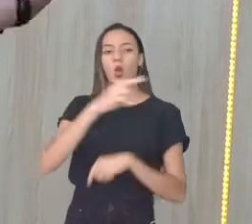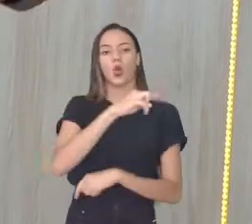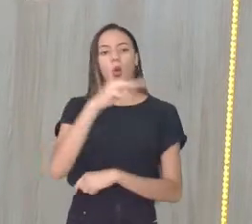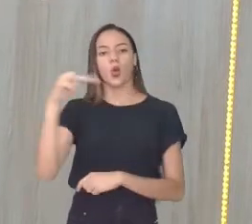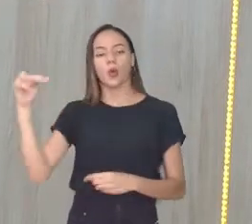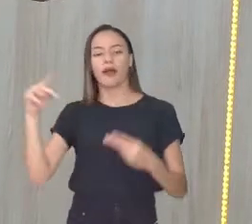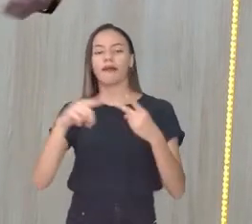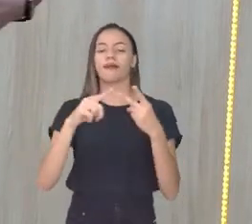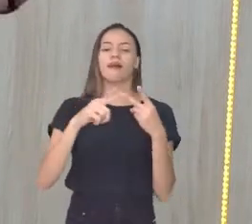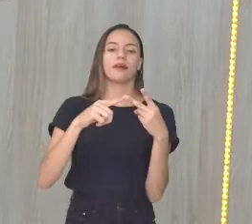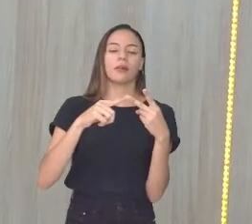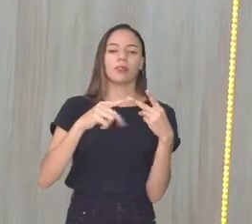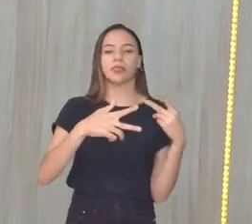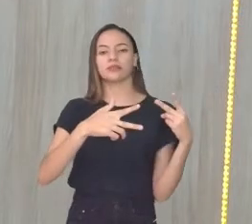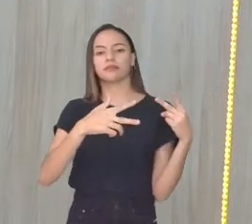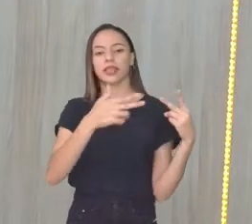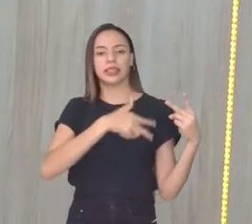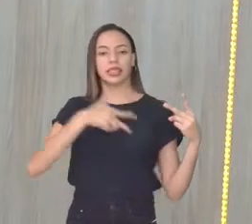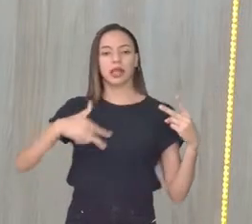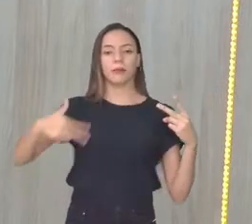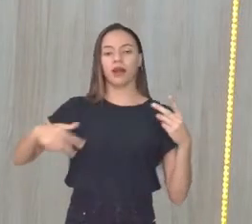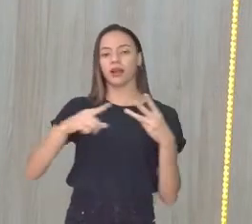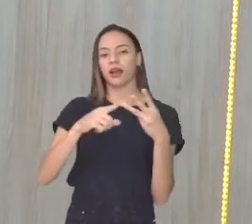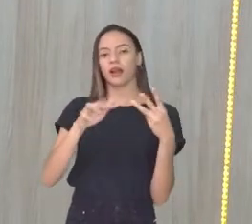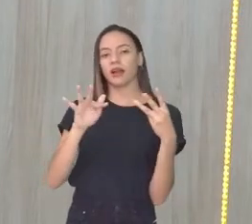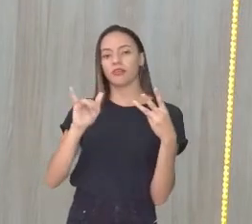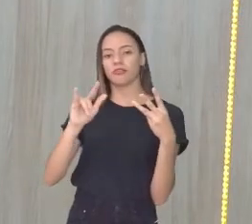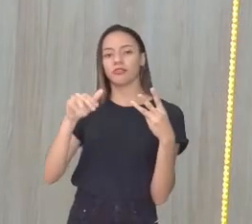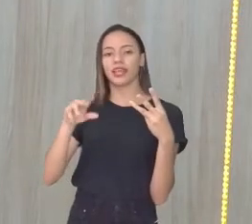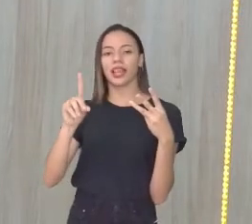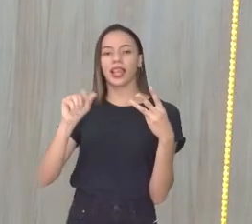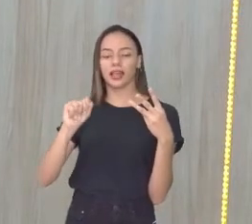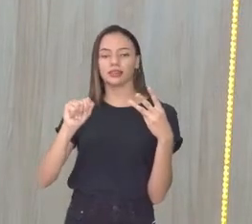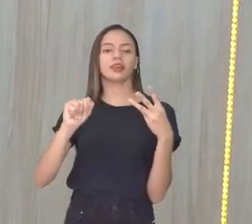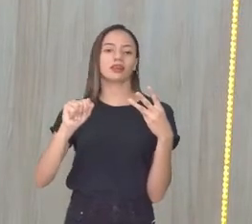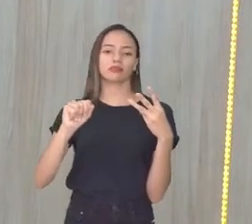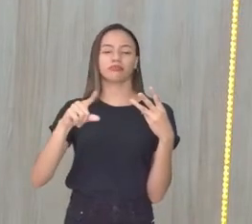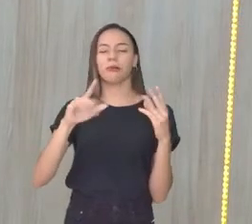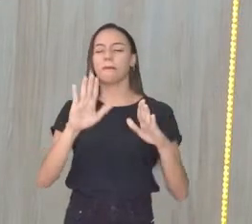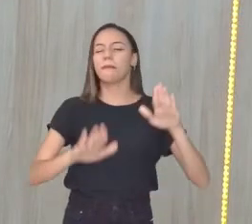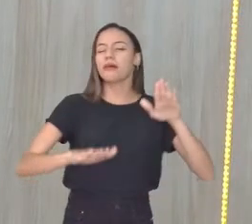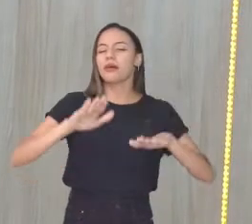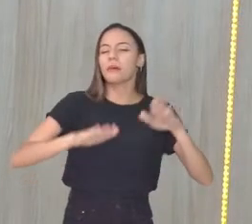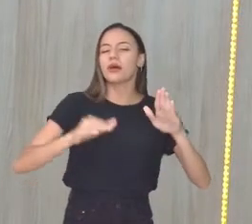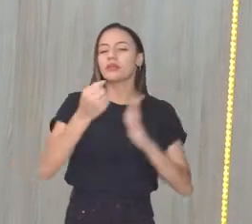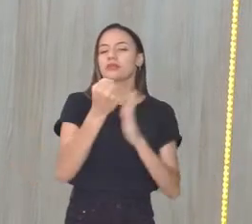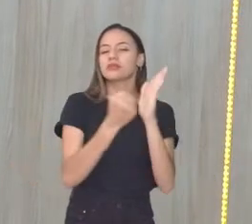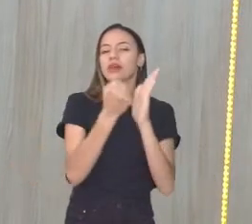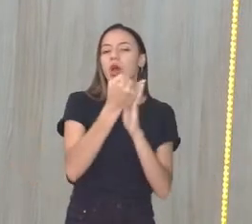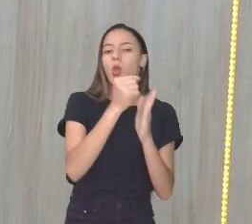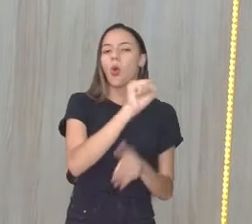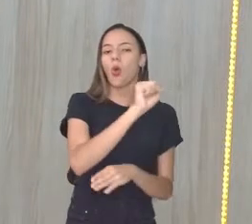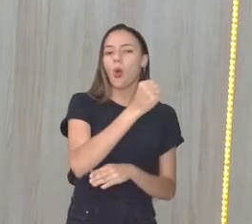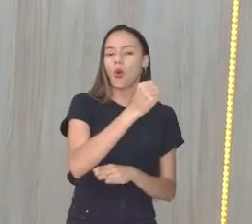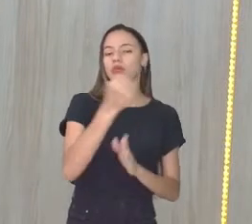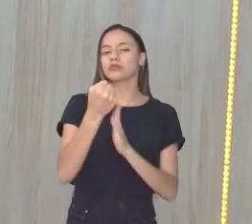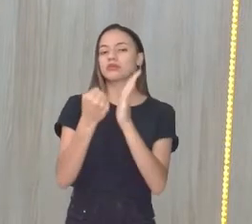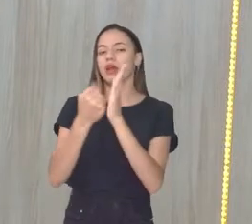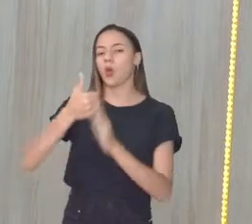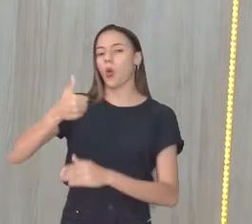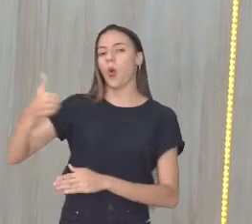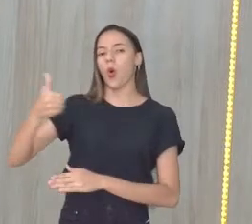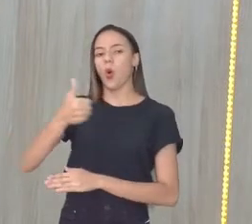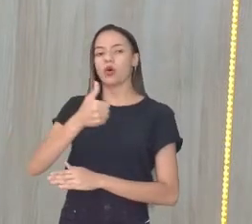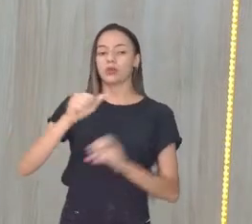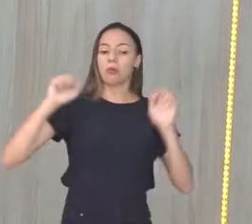da Finlândia, da Dinamarca, e isso por volta do século VIII, século IX, chegaram na Inglaterra.